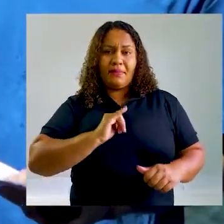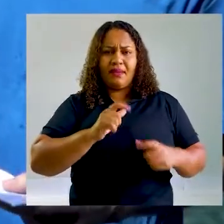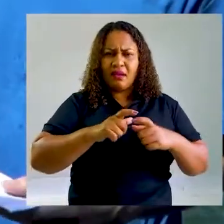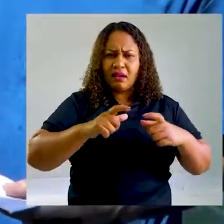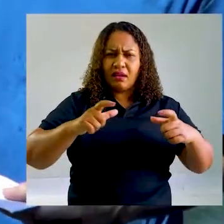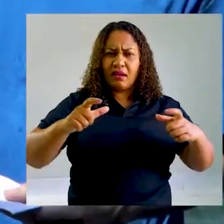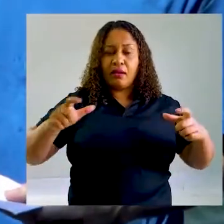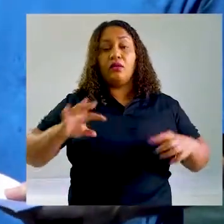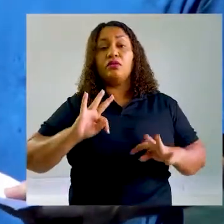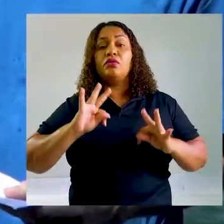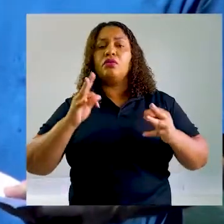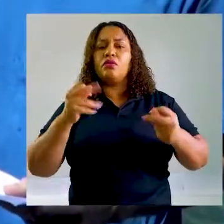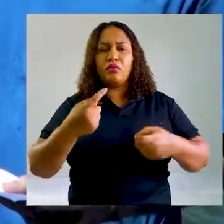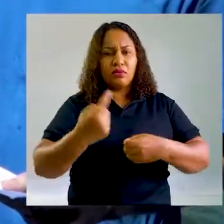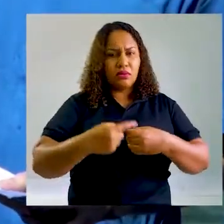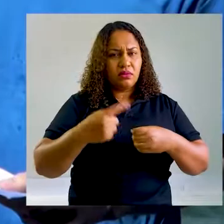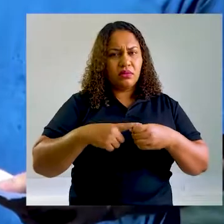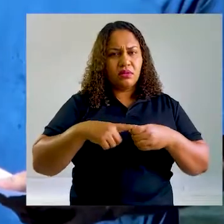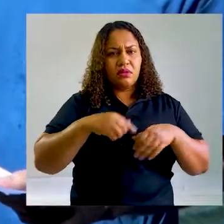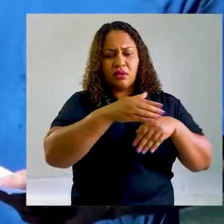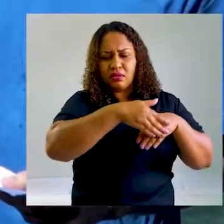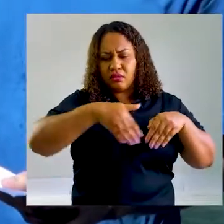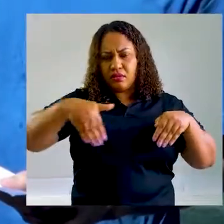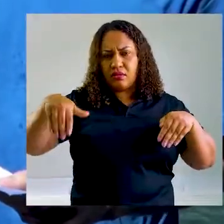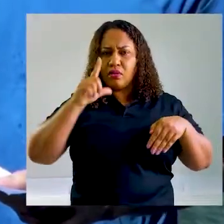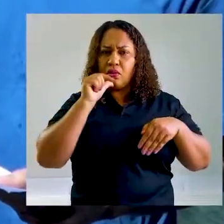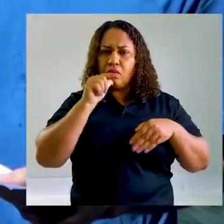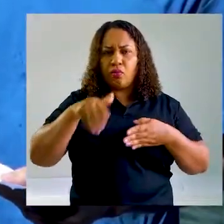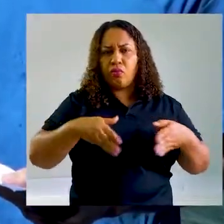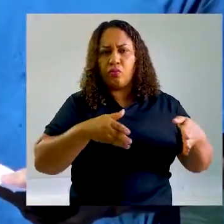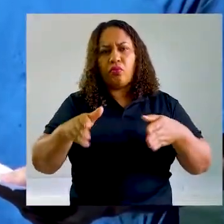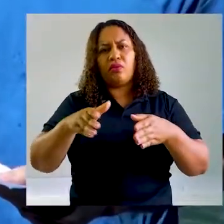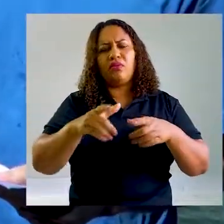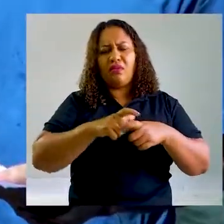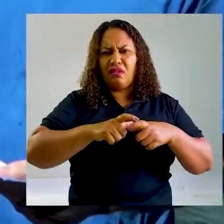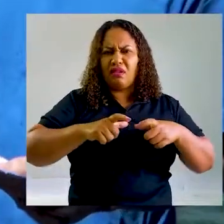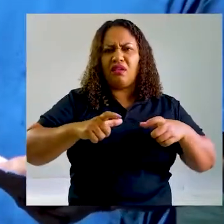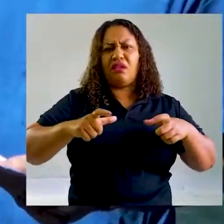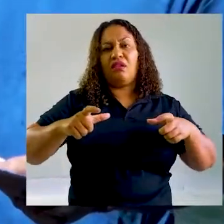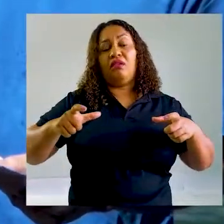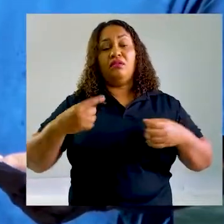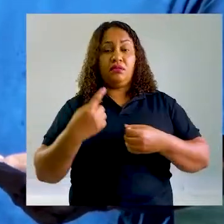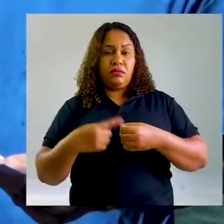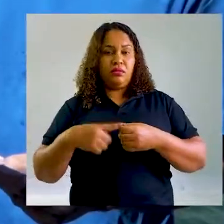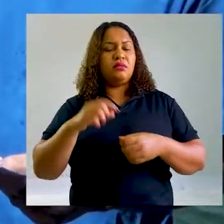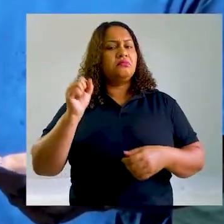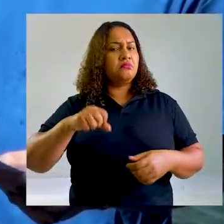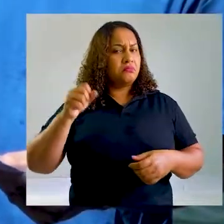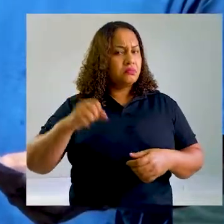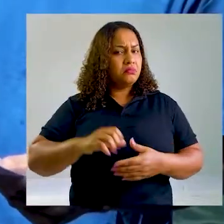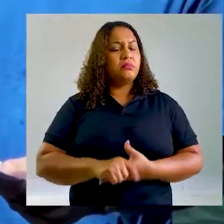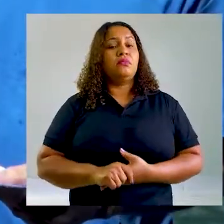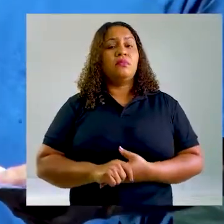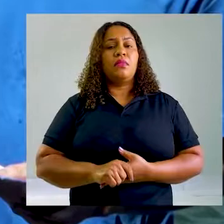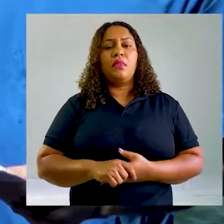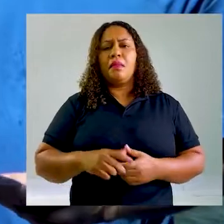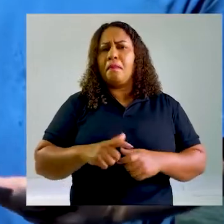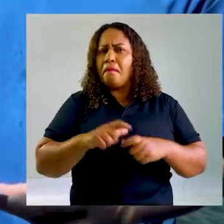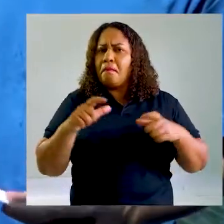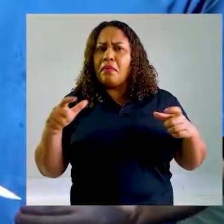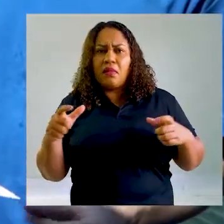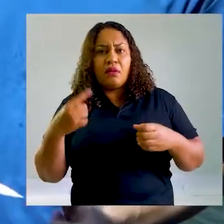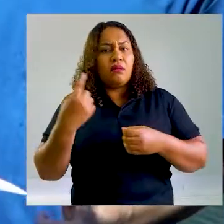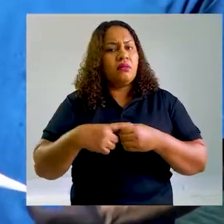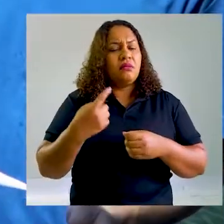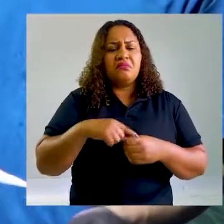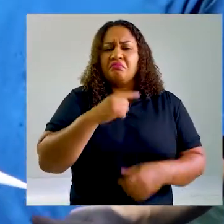Todas as cidades que estão aqui, rio acima ou rio abaixo, na margem do rio, também estão em expansão, né? A maioria das